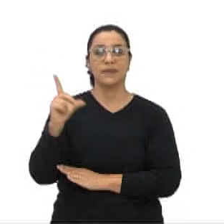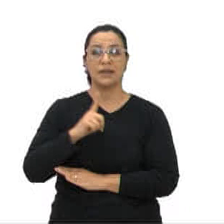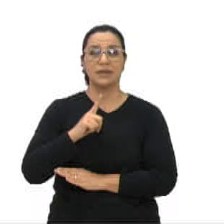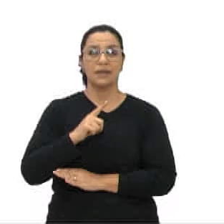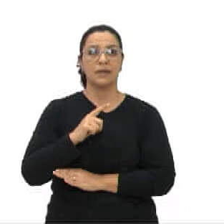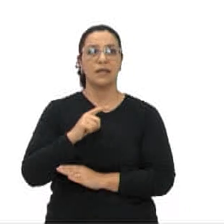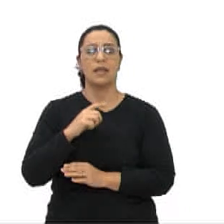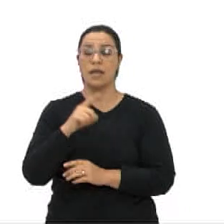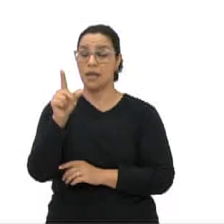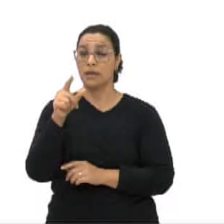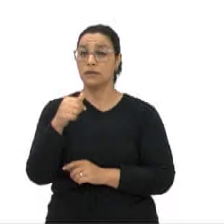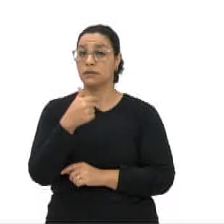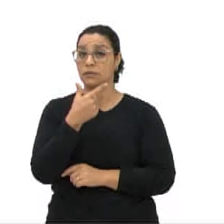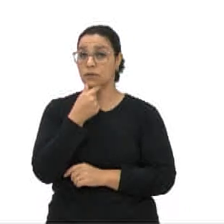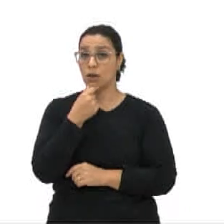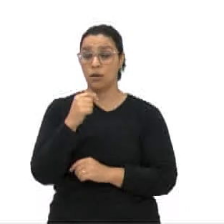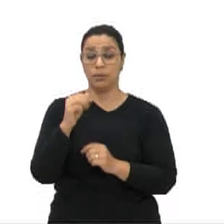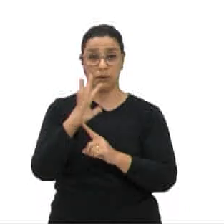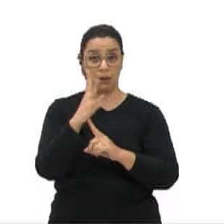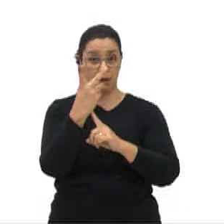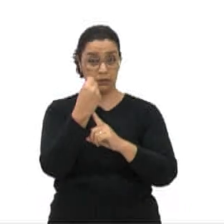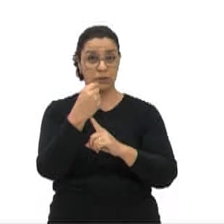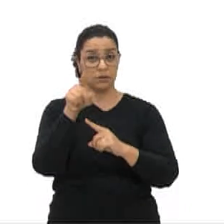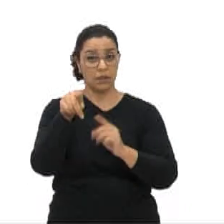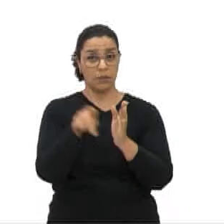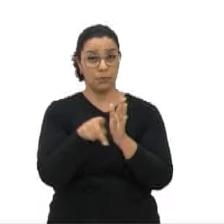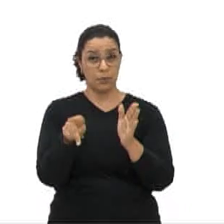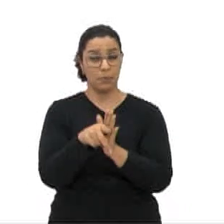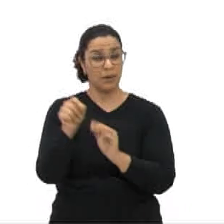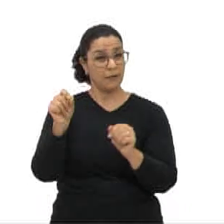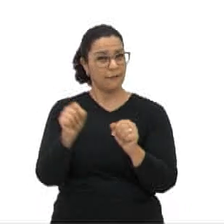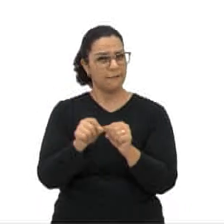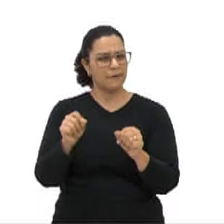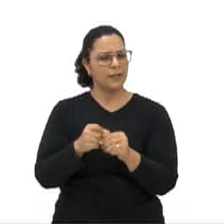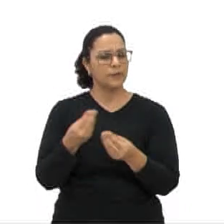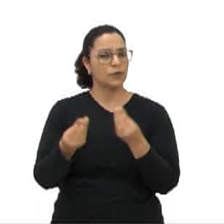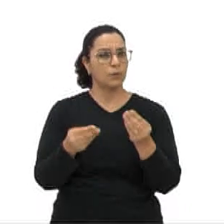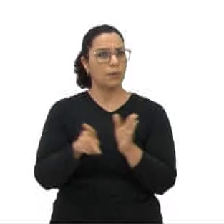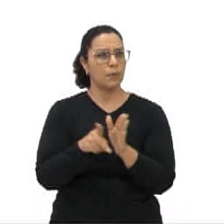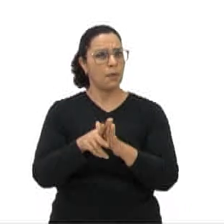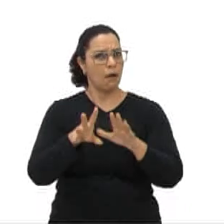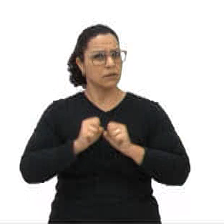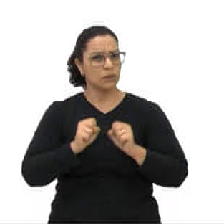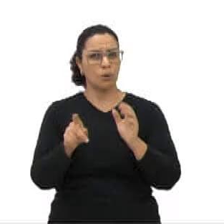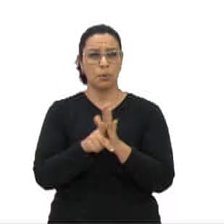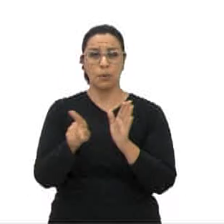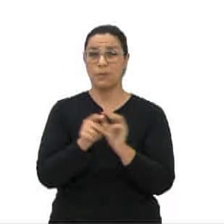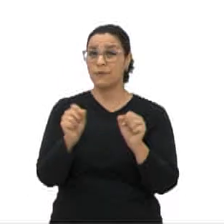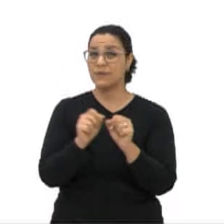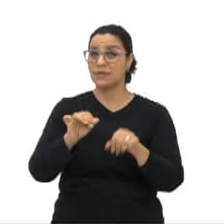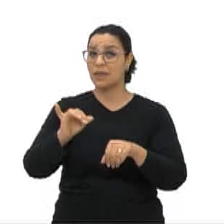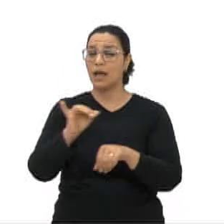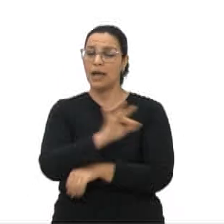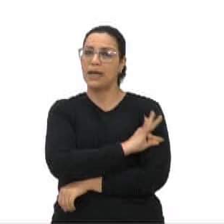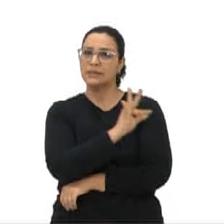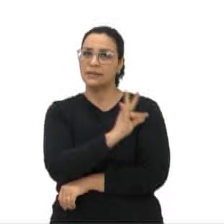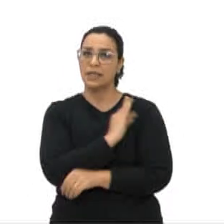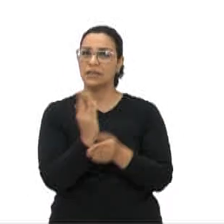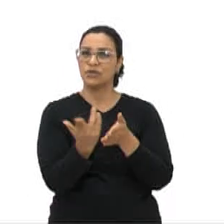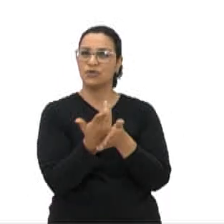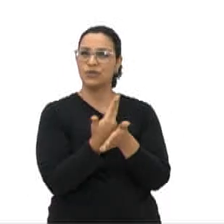que é considerado um artista que adotou bastante a técnica